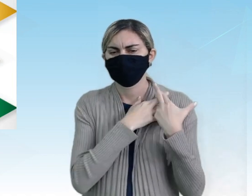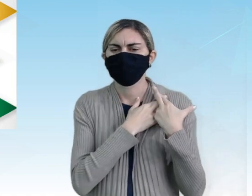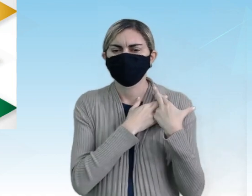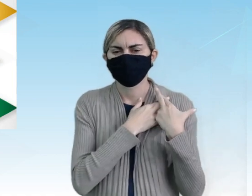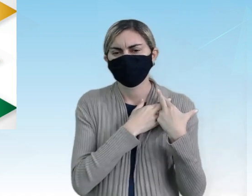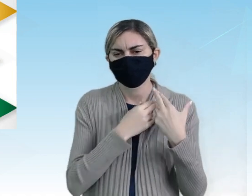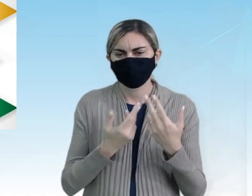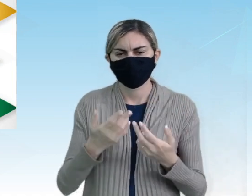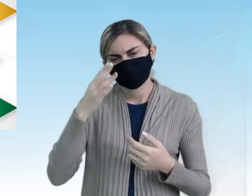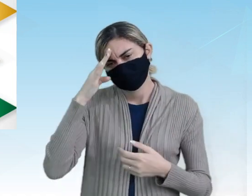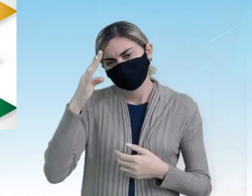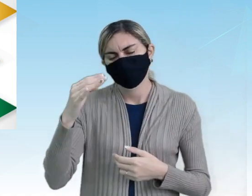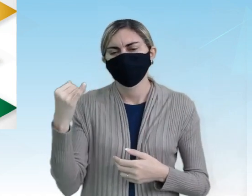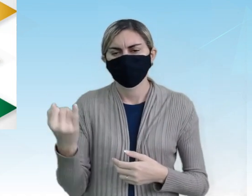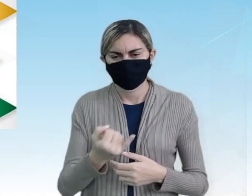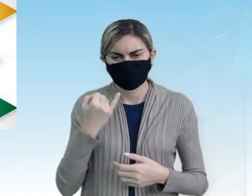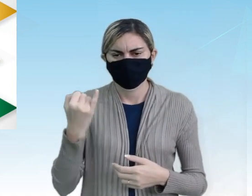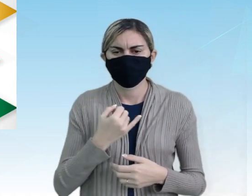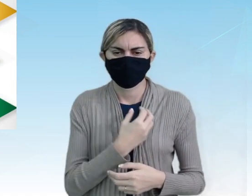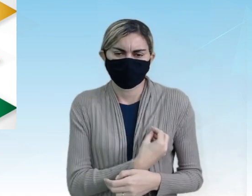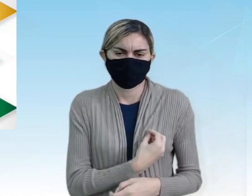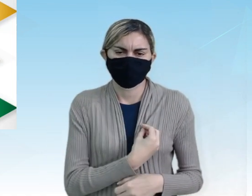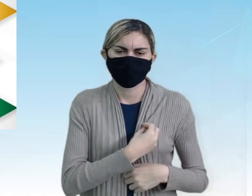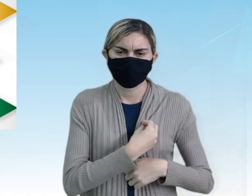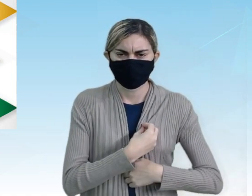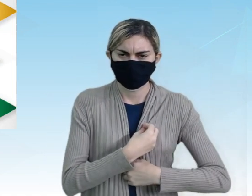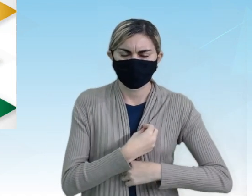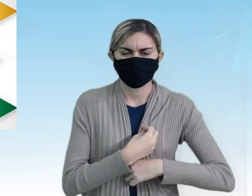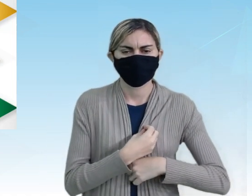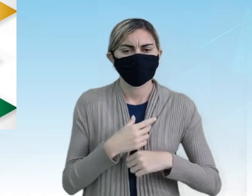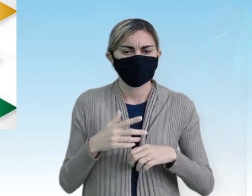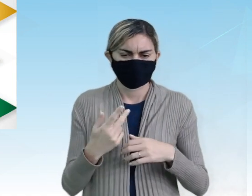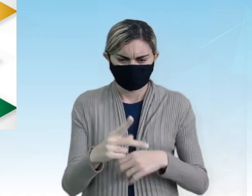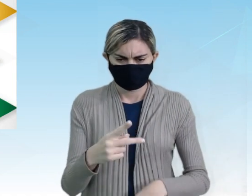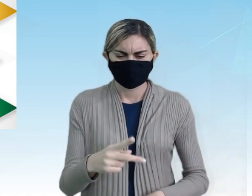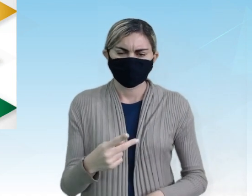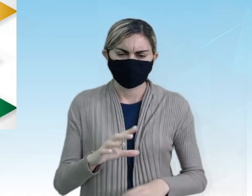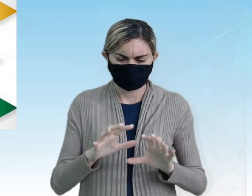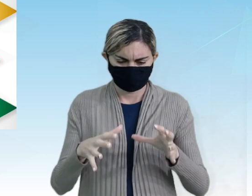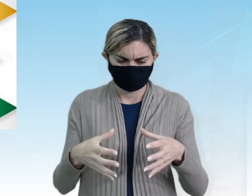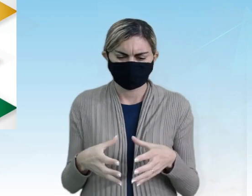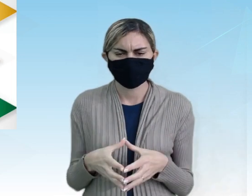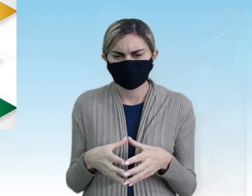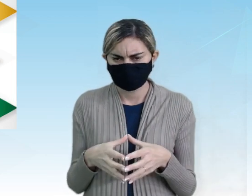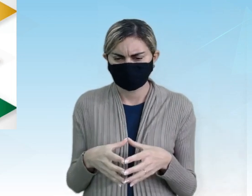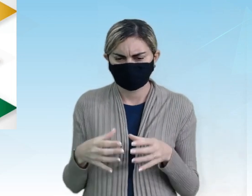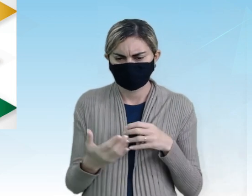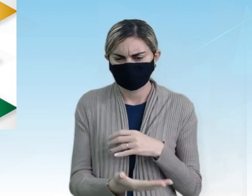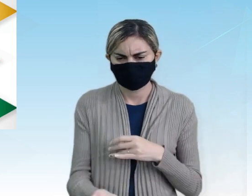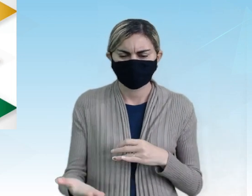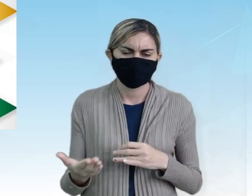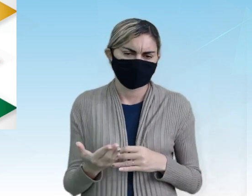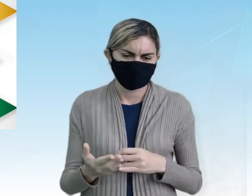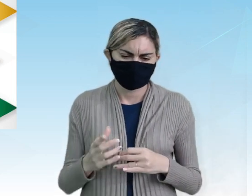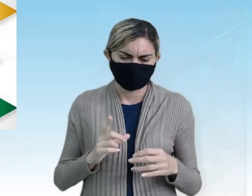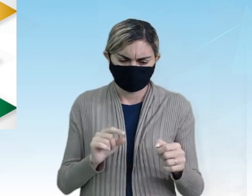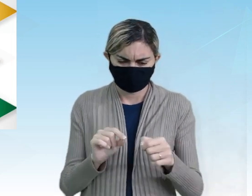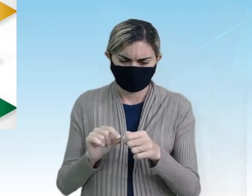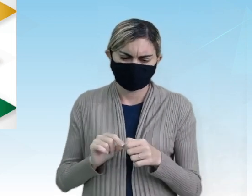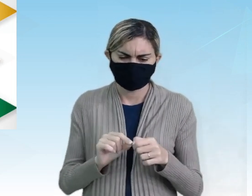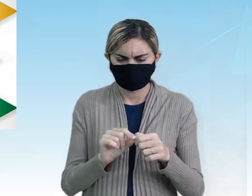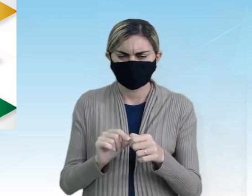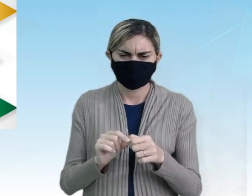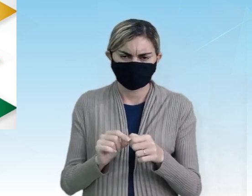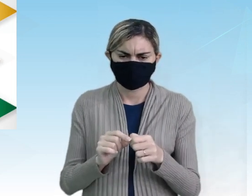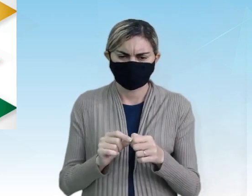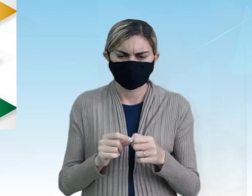ser fundamental para os seres vivos. E esses conjuntos desses órgãos irão formar o que a gente